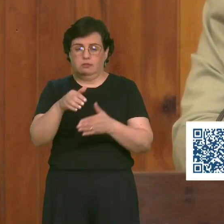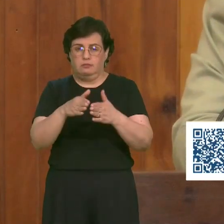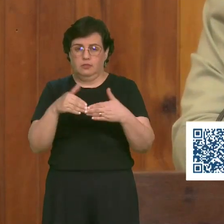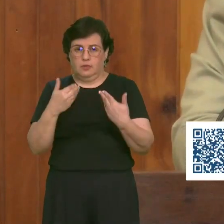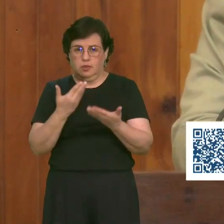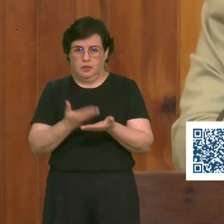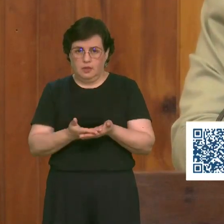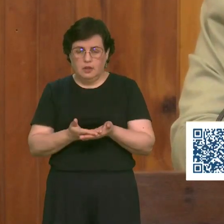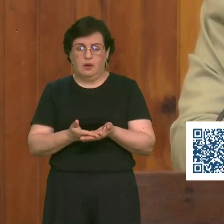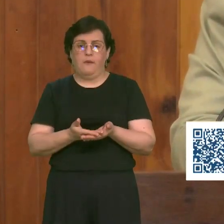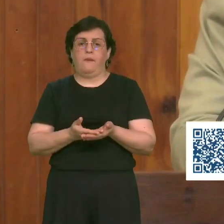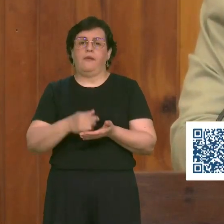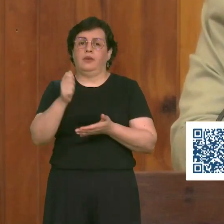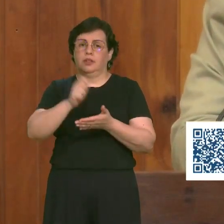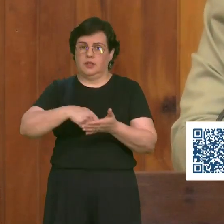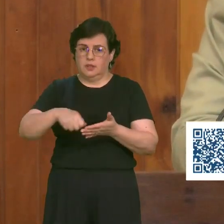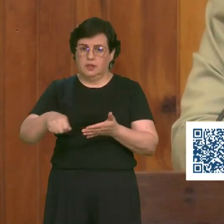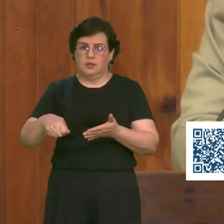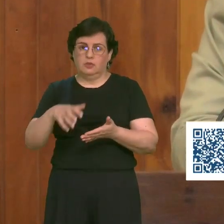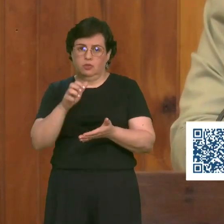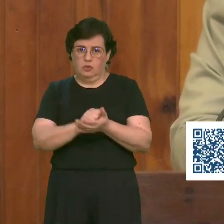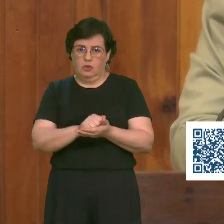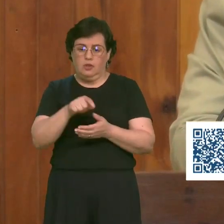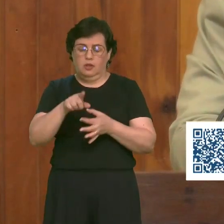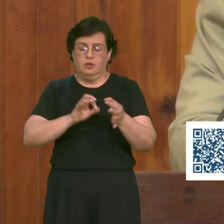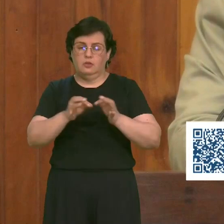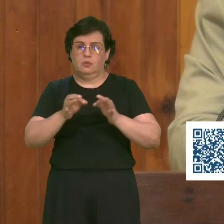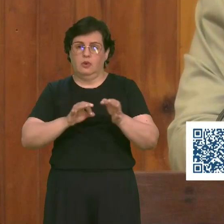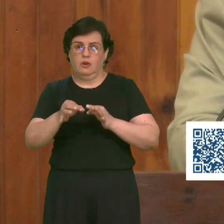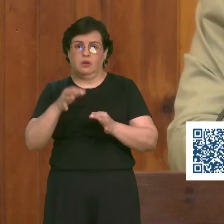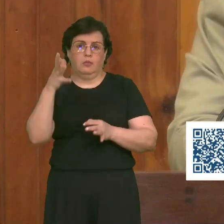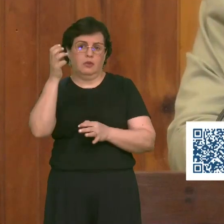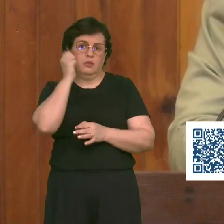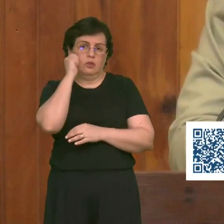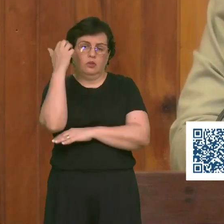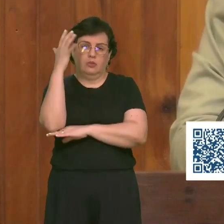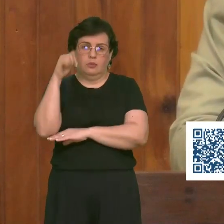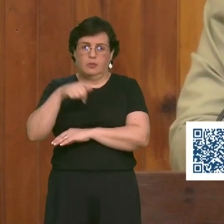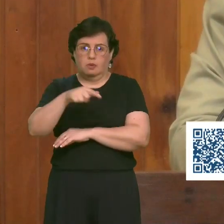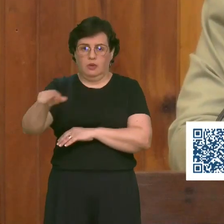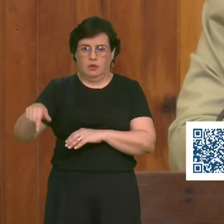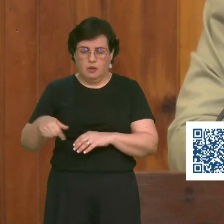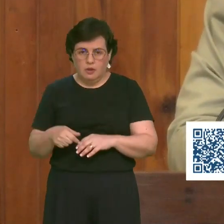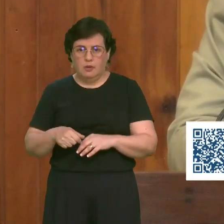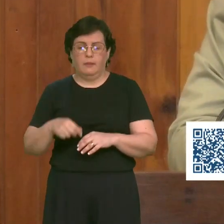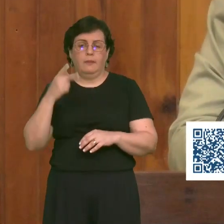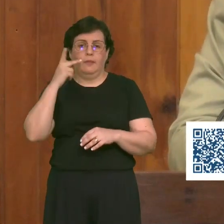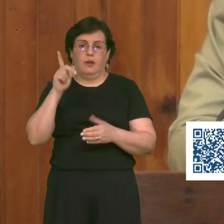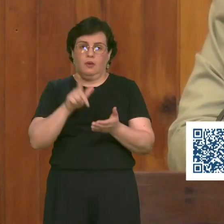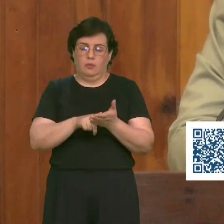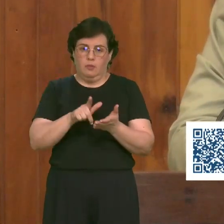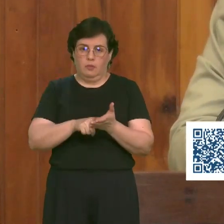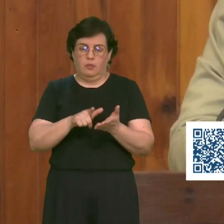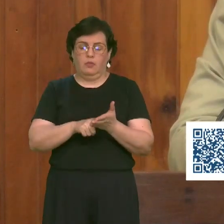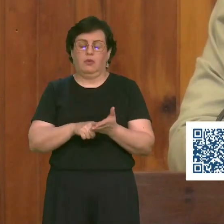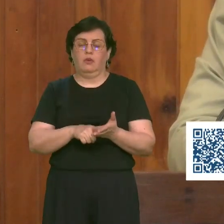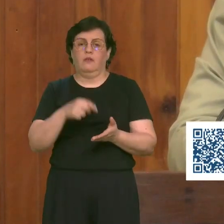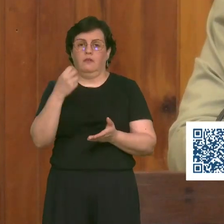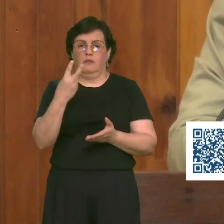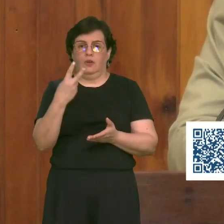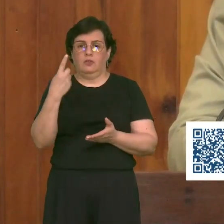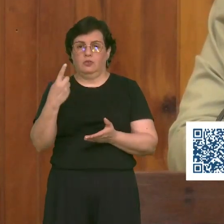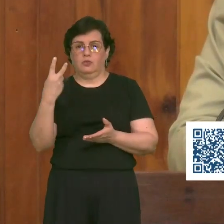assinatura de contrato para participação no programa do ótima Praça solicitado através do protocolo 21250/2202 e